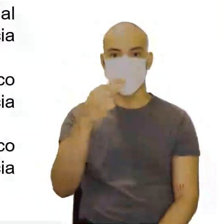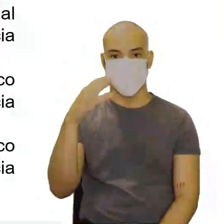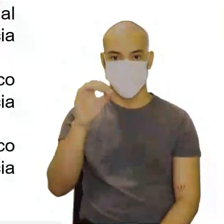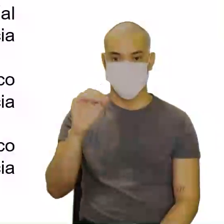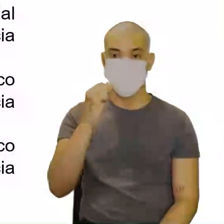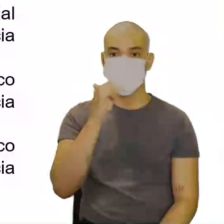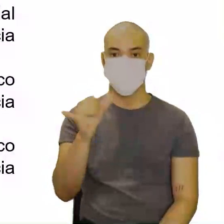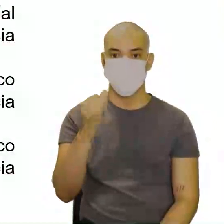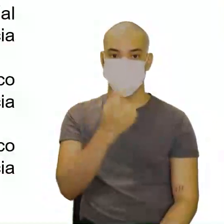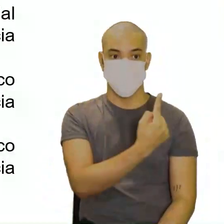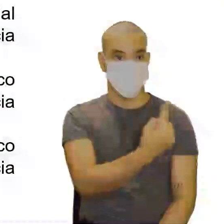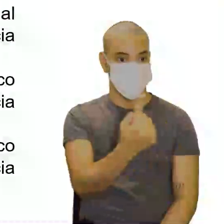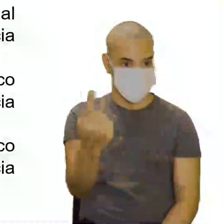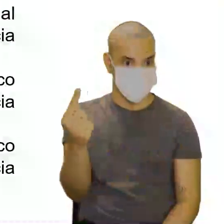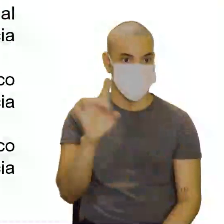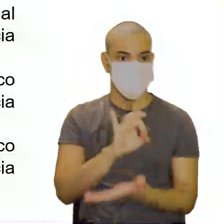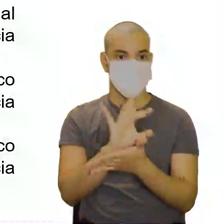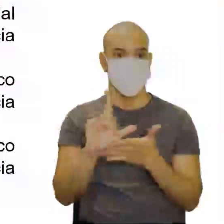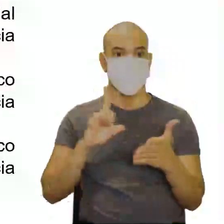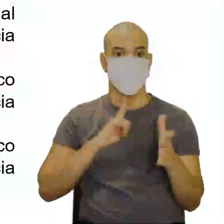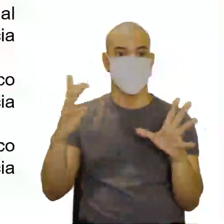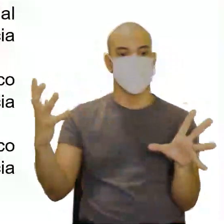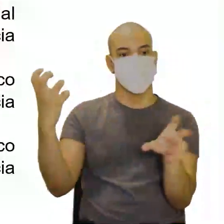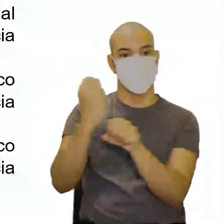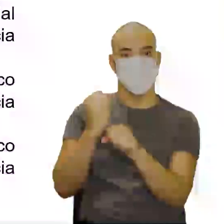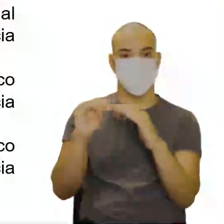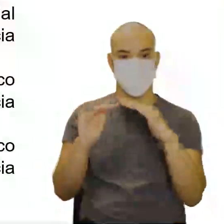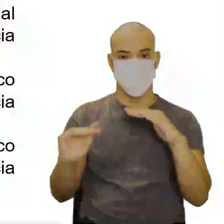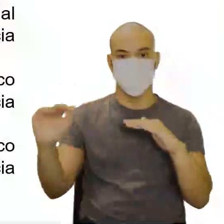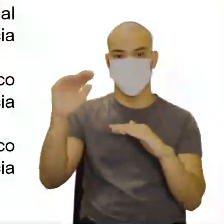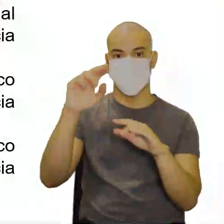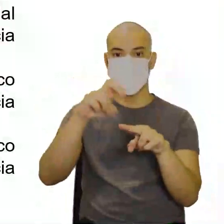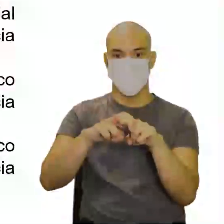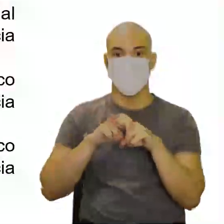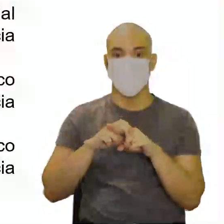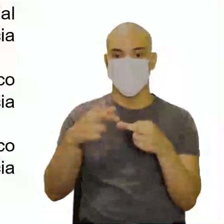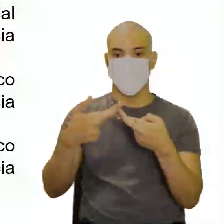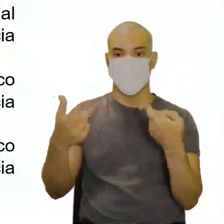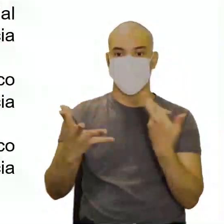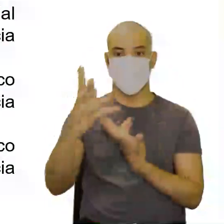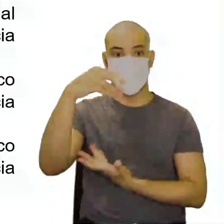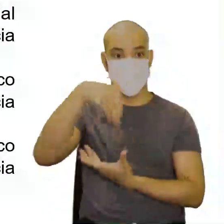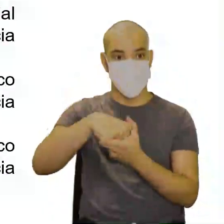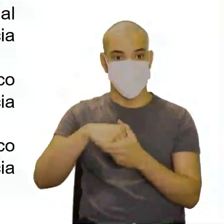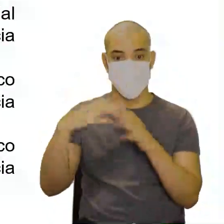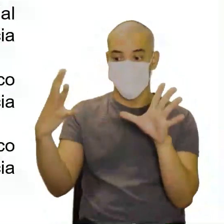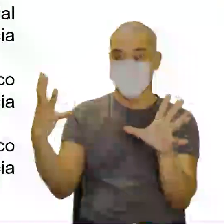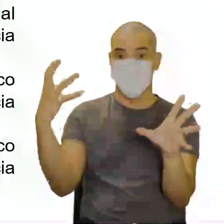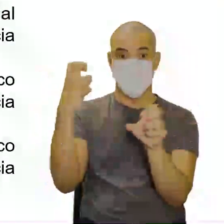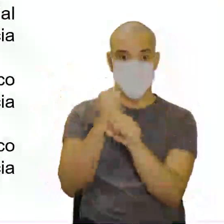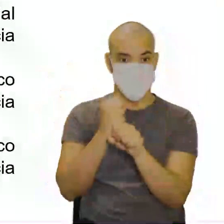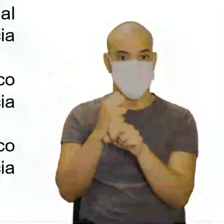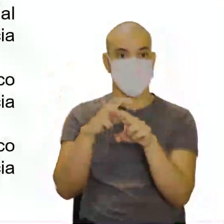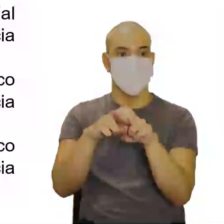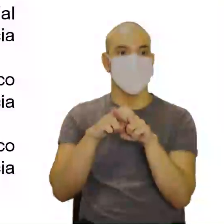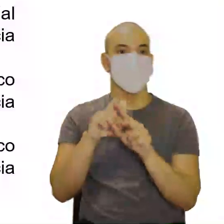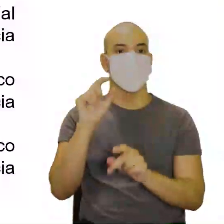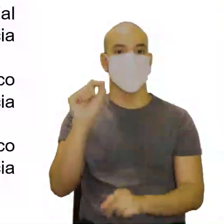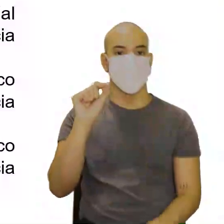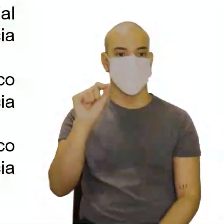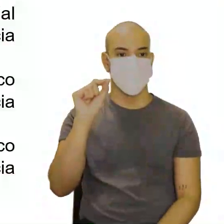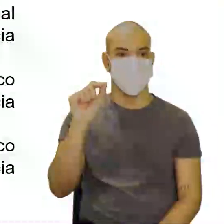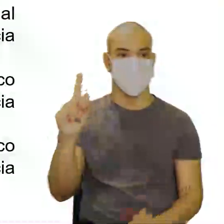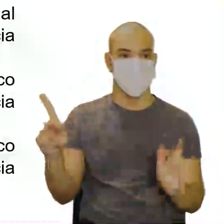elétricas individuais dos geradores subtrai-se e a resistência equivalente do circuito é a soma. Pessoal, esta parte